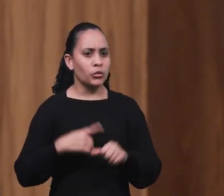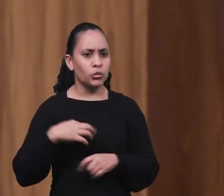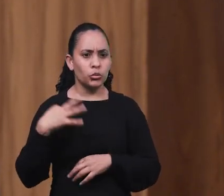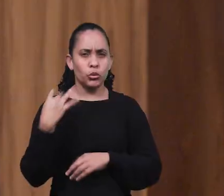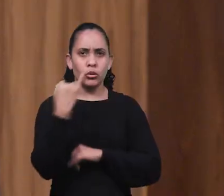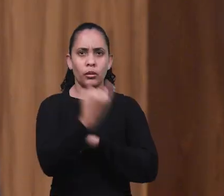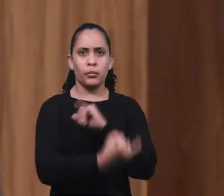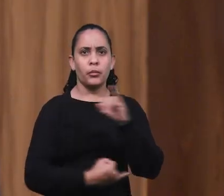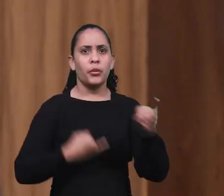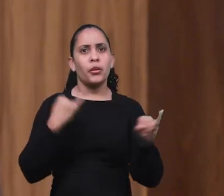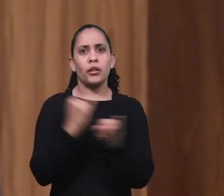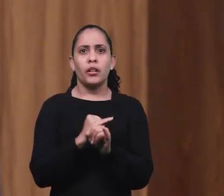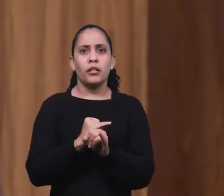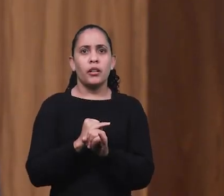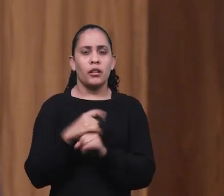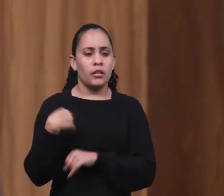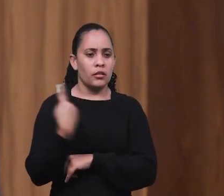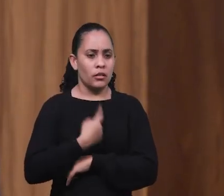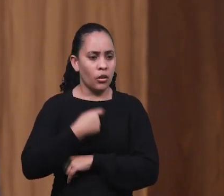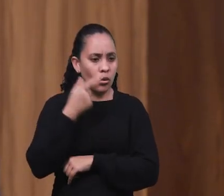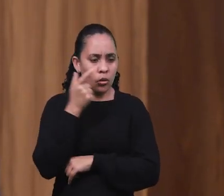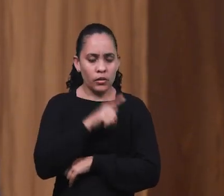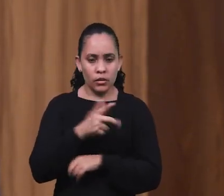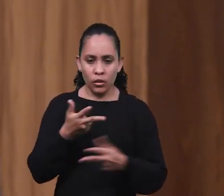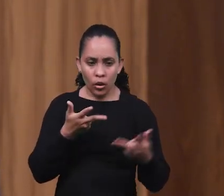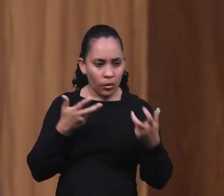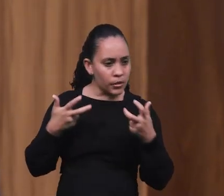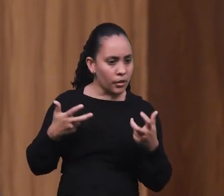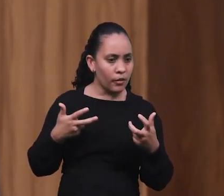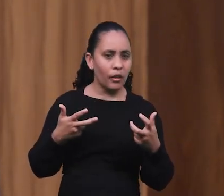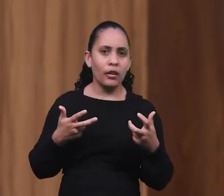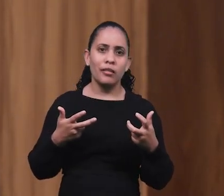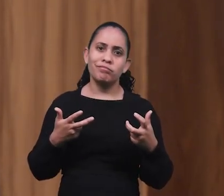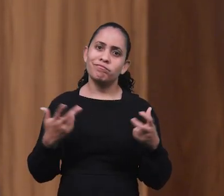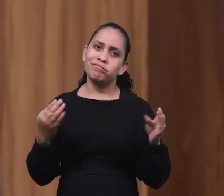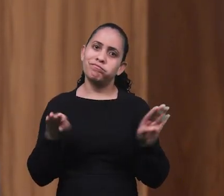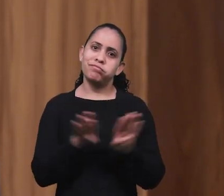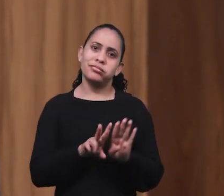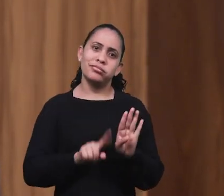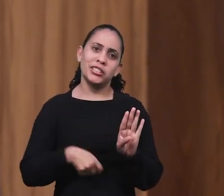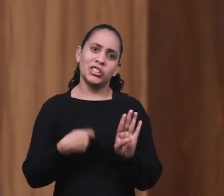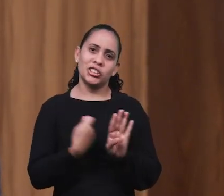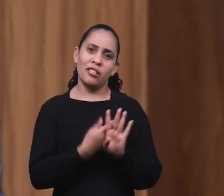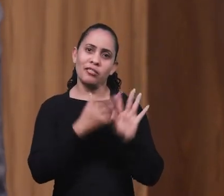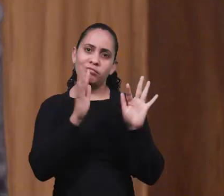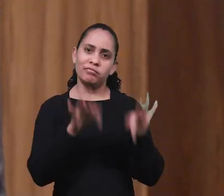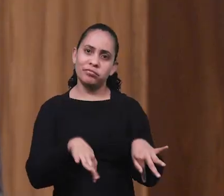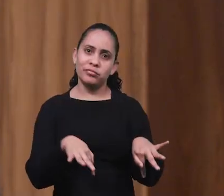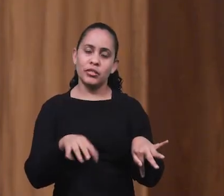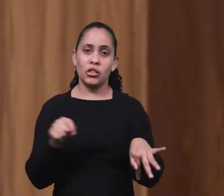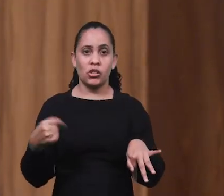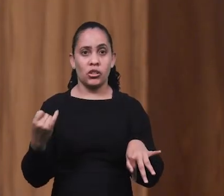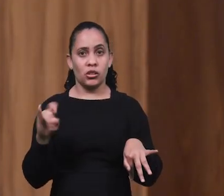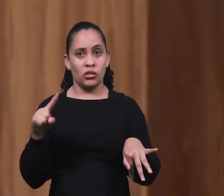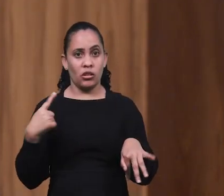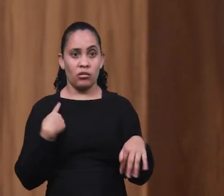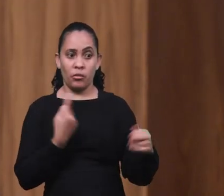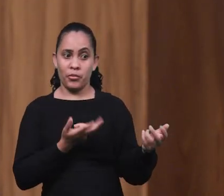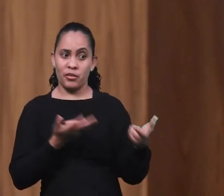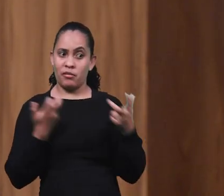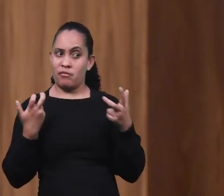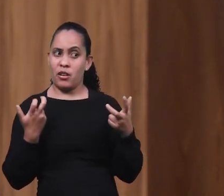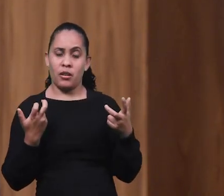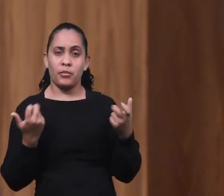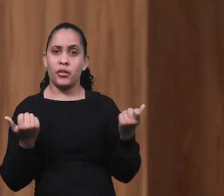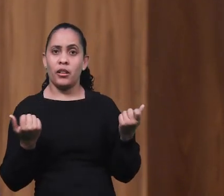Hoje a gente vê tudo online. As que não conseguiram observar isso, morreram. Então, se a gente não observa o que está acontecendo no mercado,